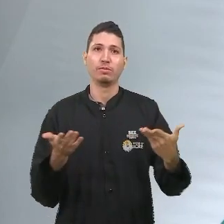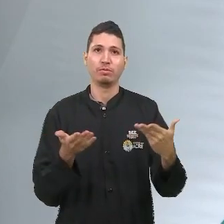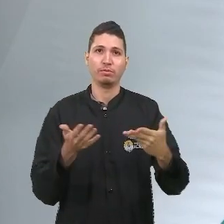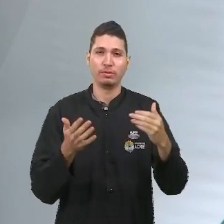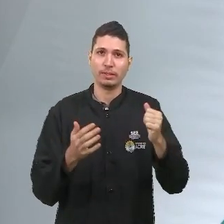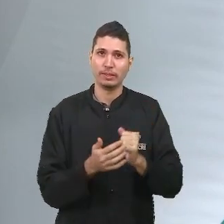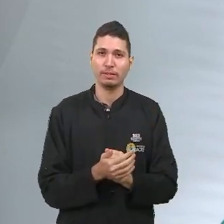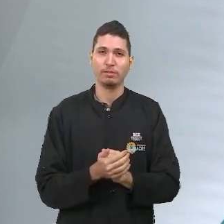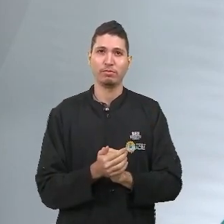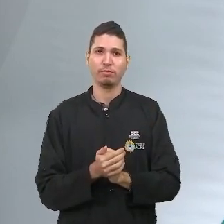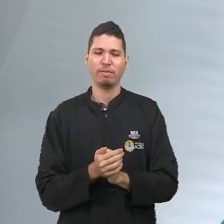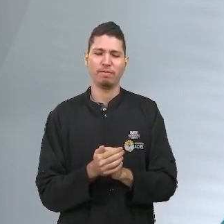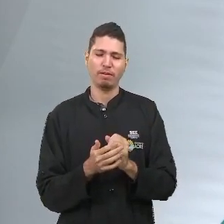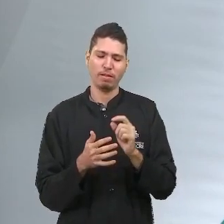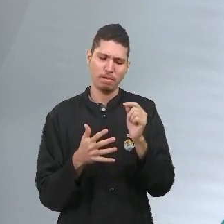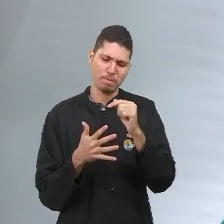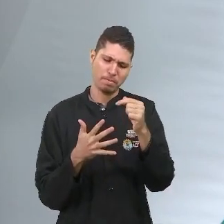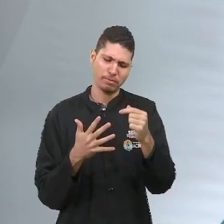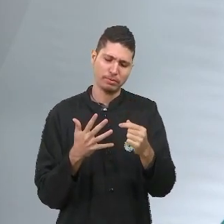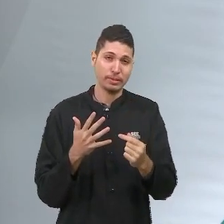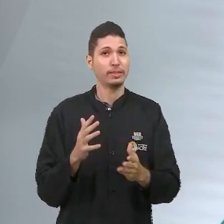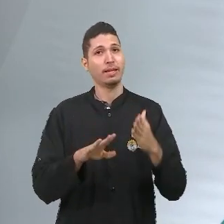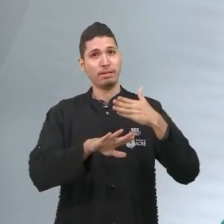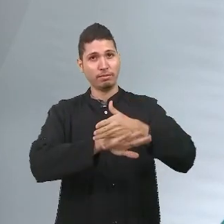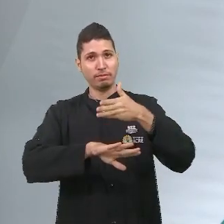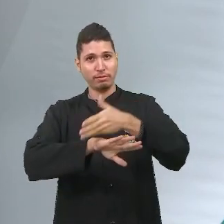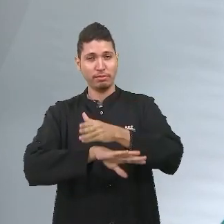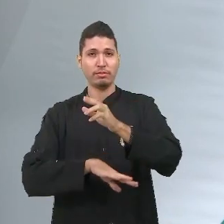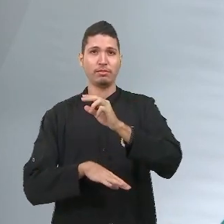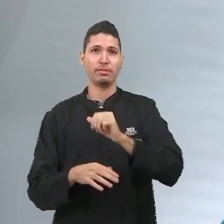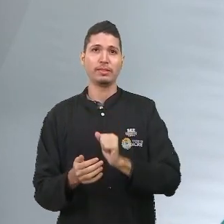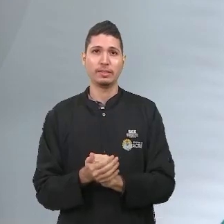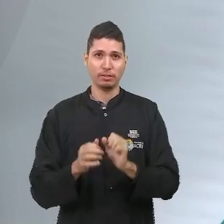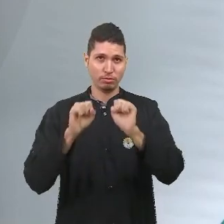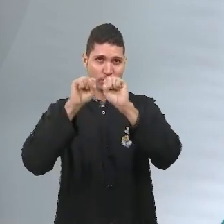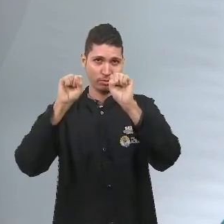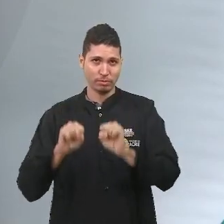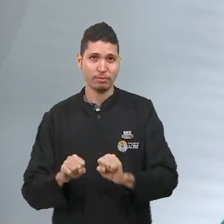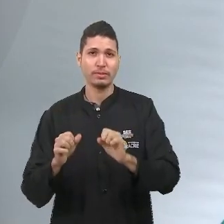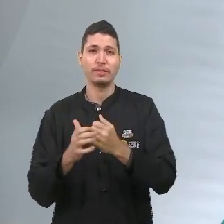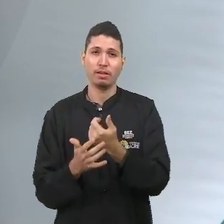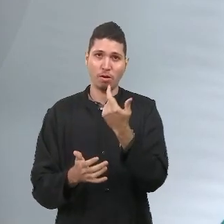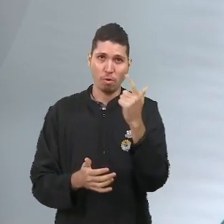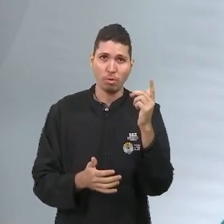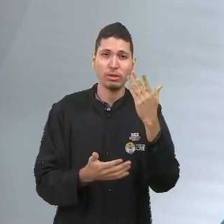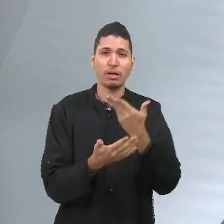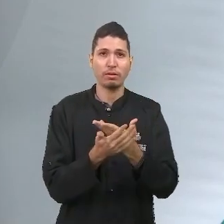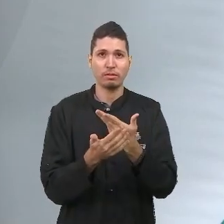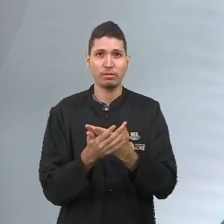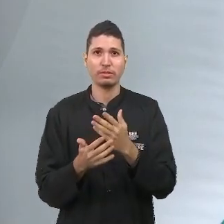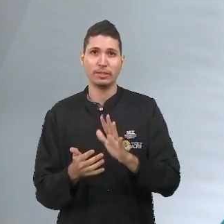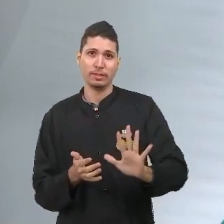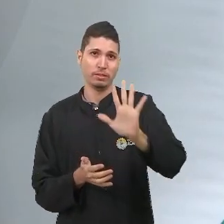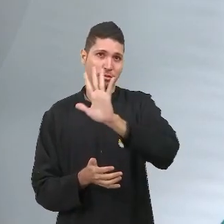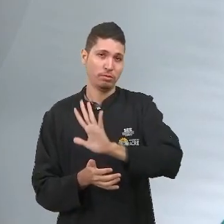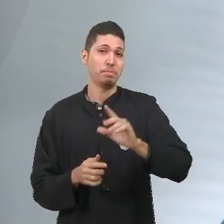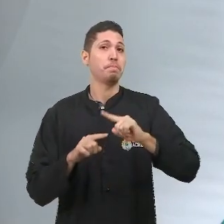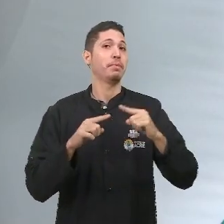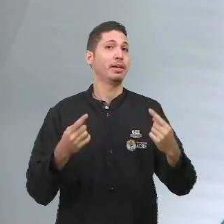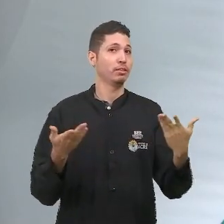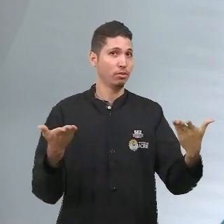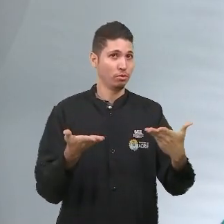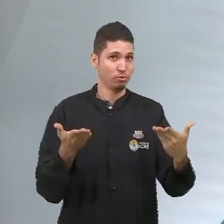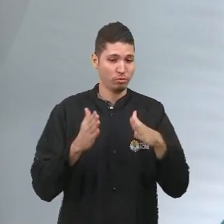indicadores demográficos, então acesse aí a página que tem uma outra aula falando a respeito de demografia de forma geral. Mas hoje